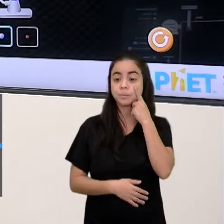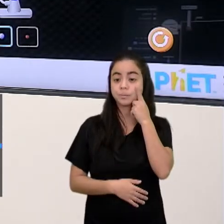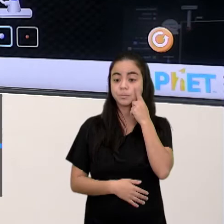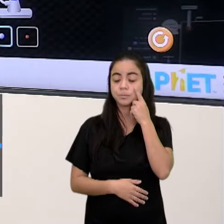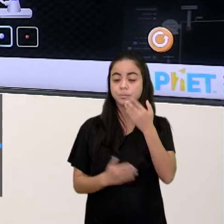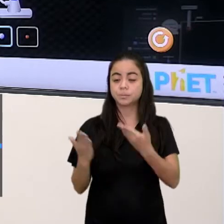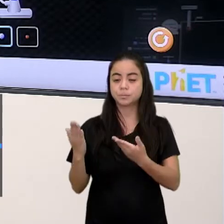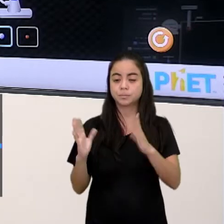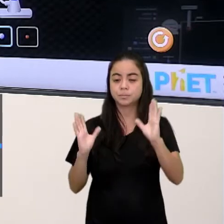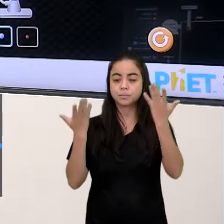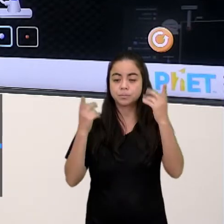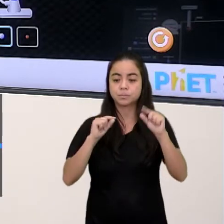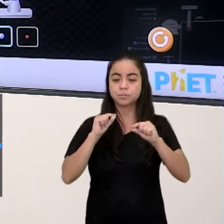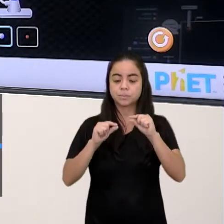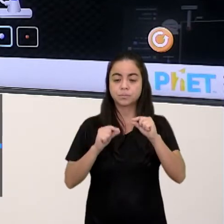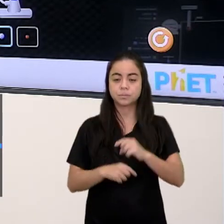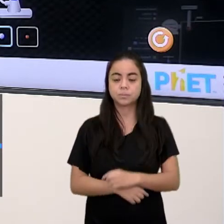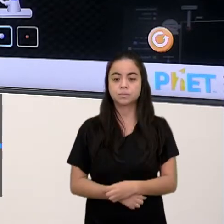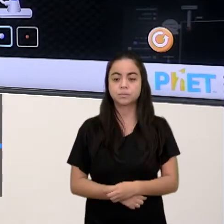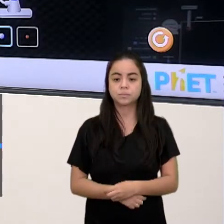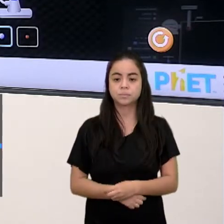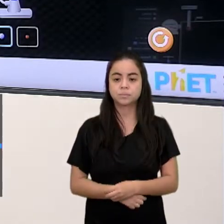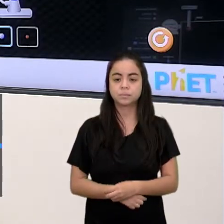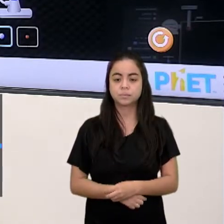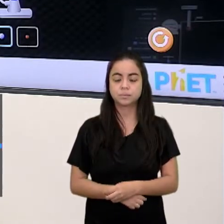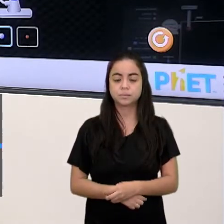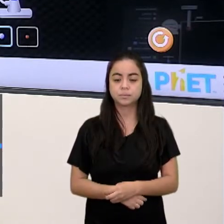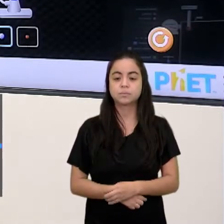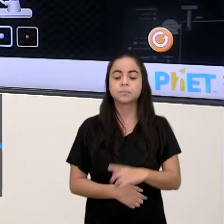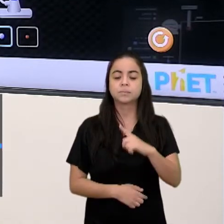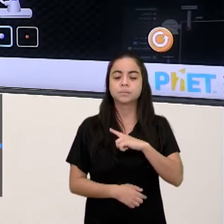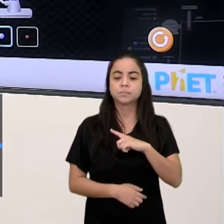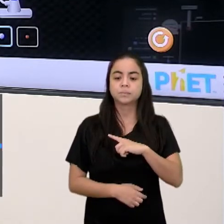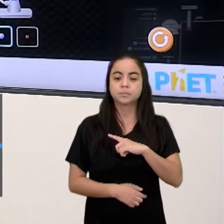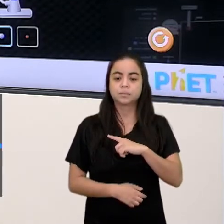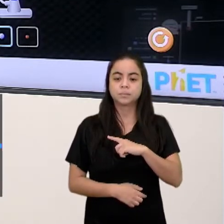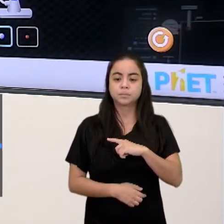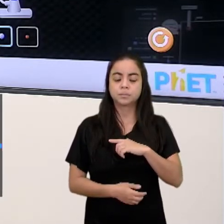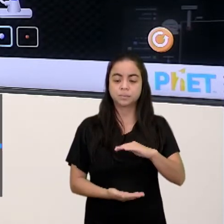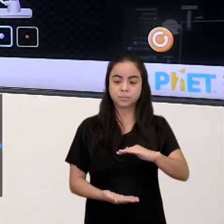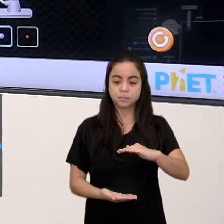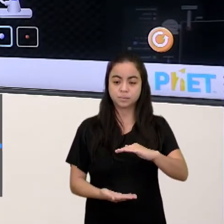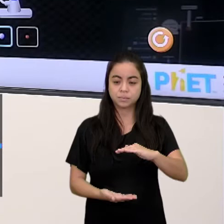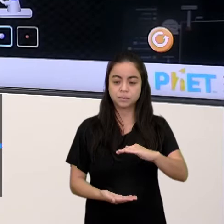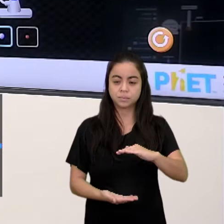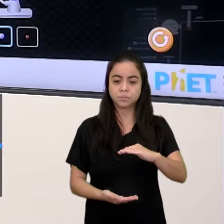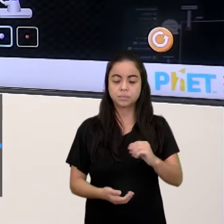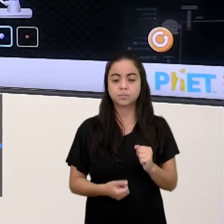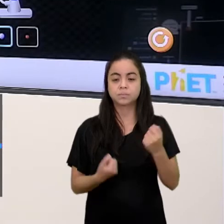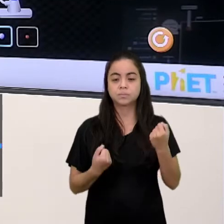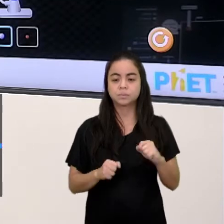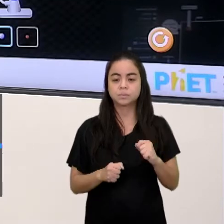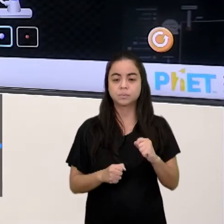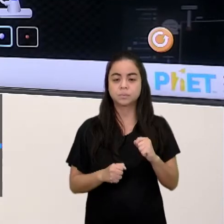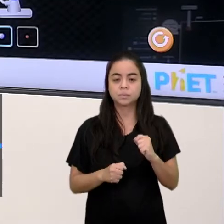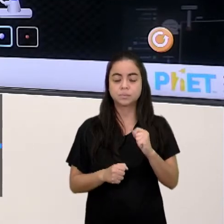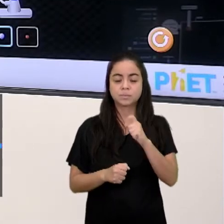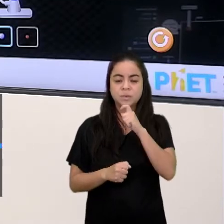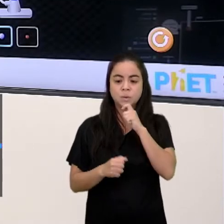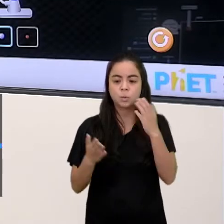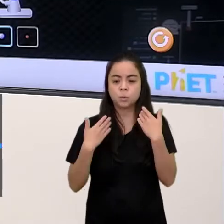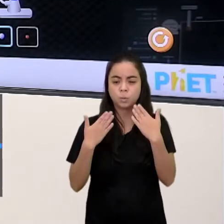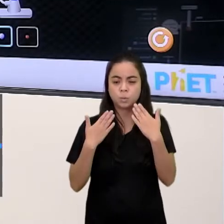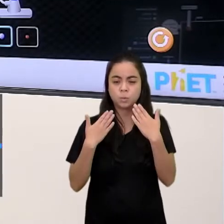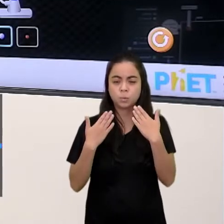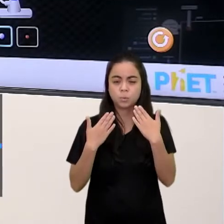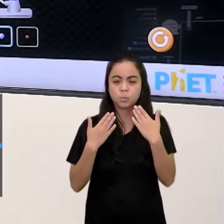acontece aqui nesse simulador, ó. Aqui embaixo a gente tem um baldinho onde fala que você vai resfriar oferecendo